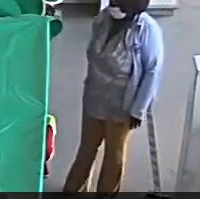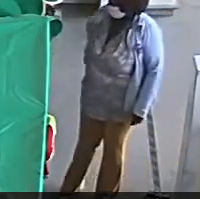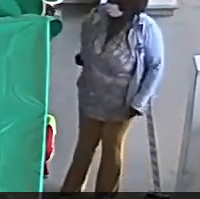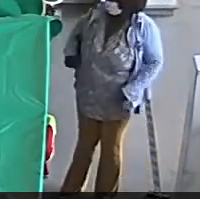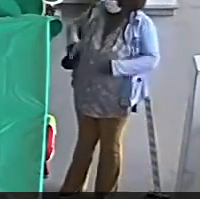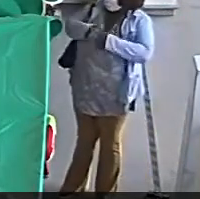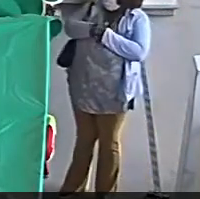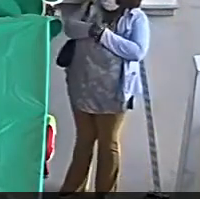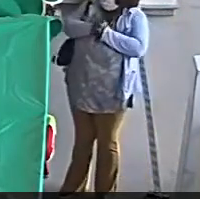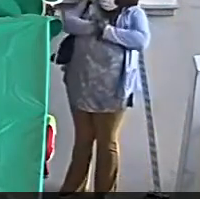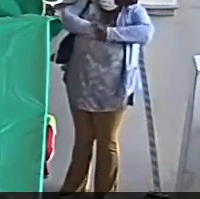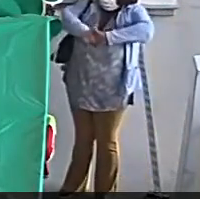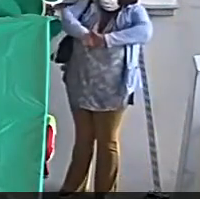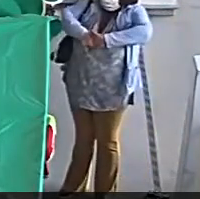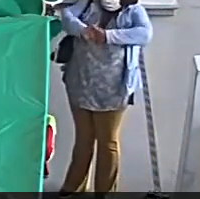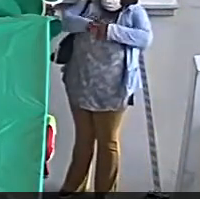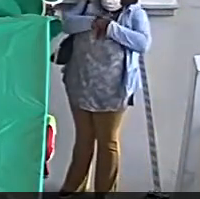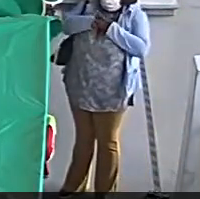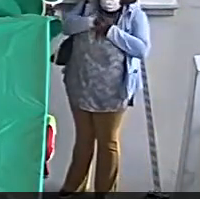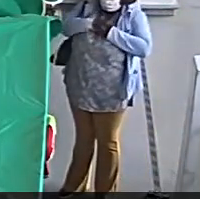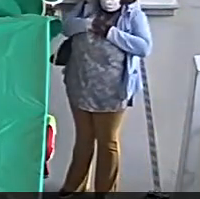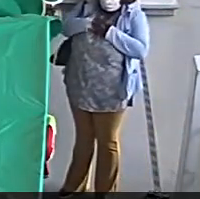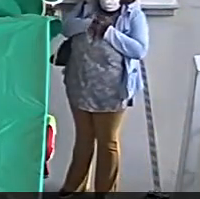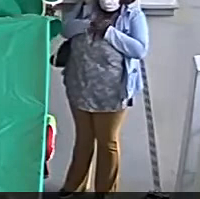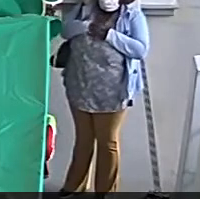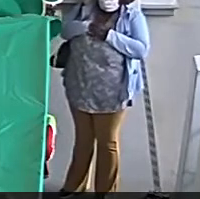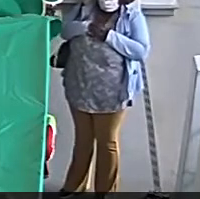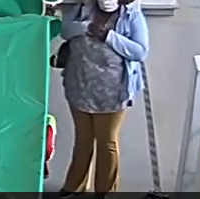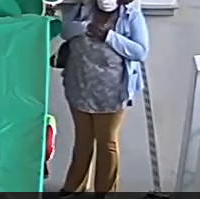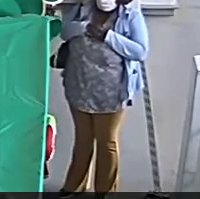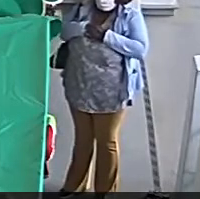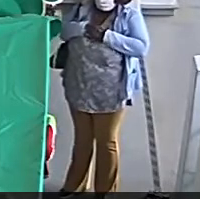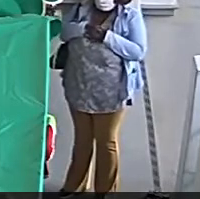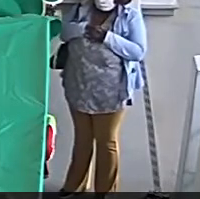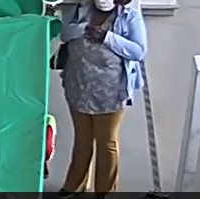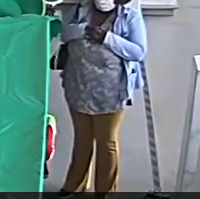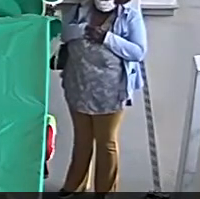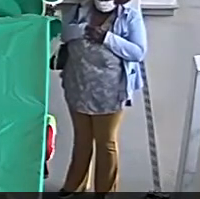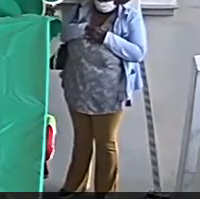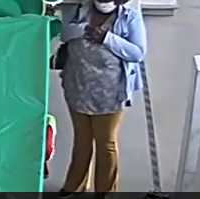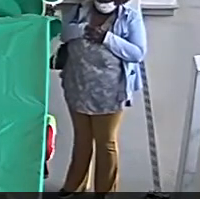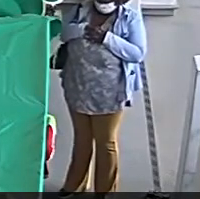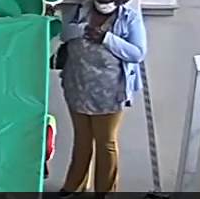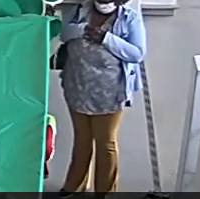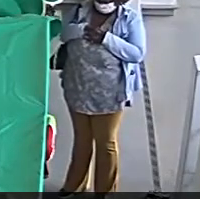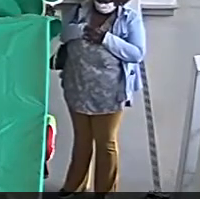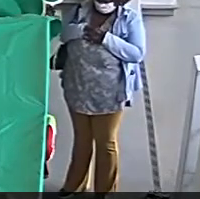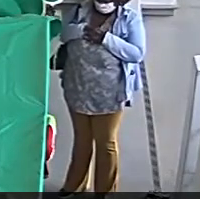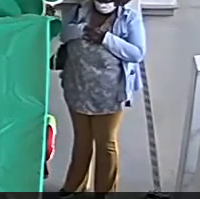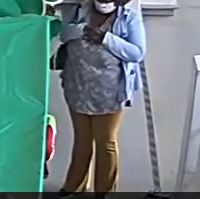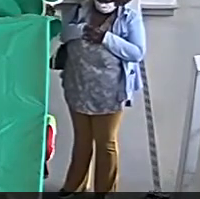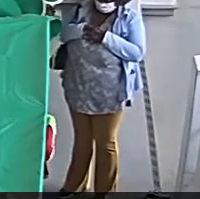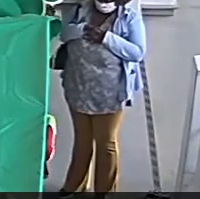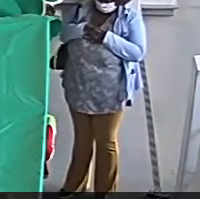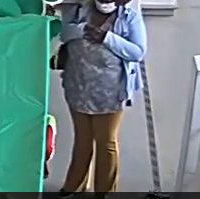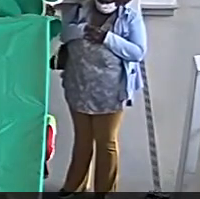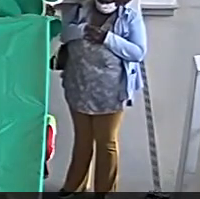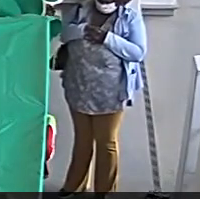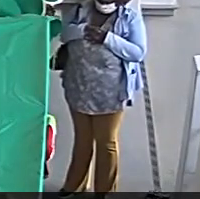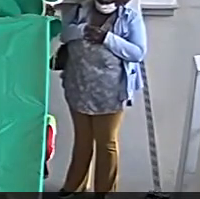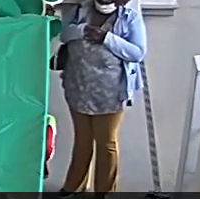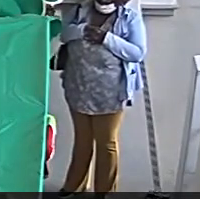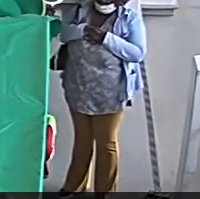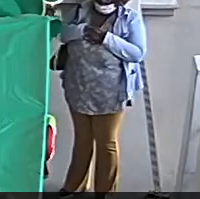56 expositoras de todo o estado São 28 barracas com alimentos